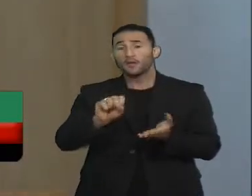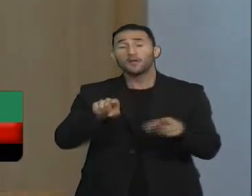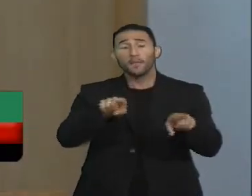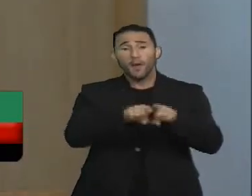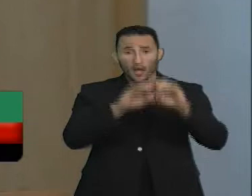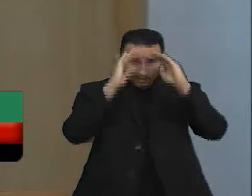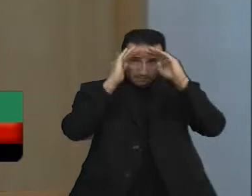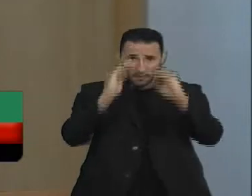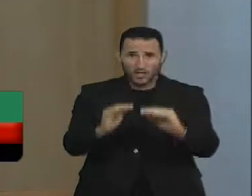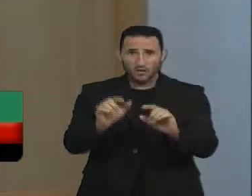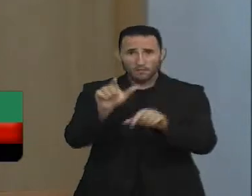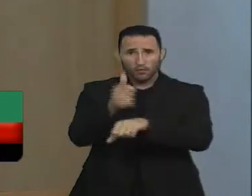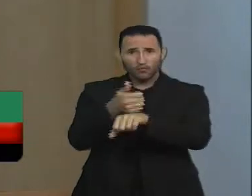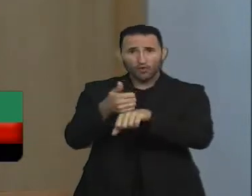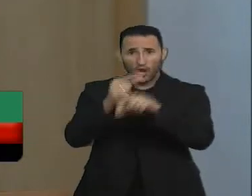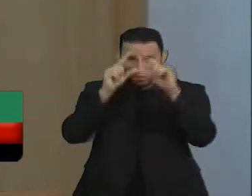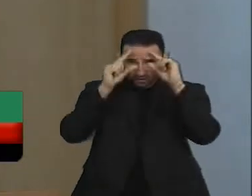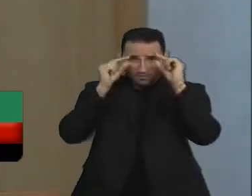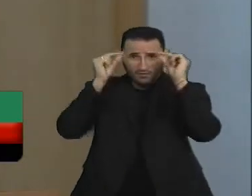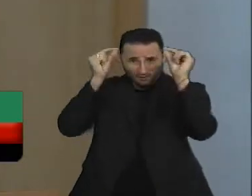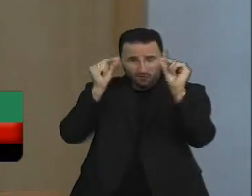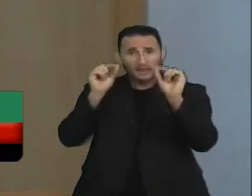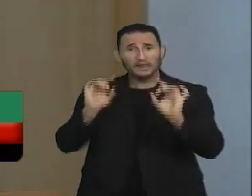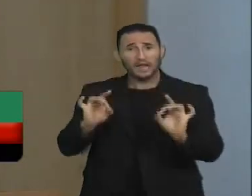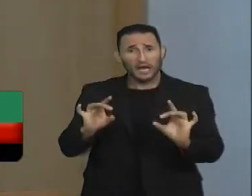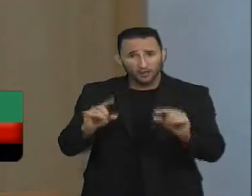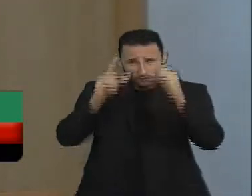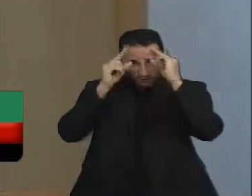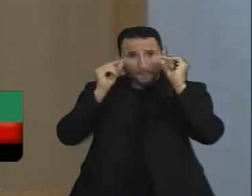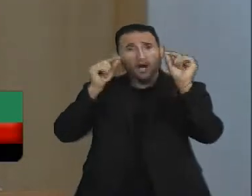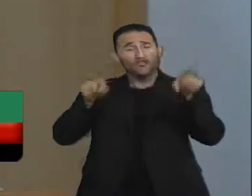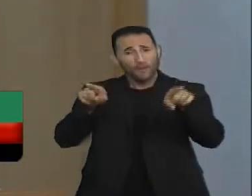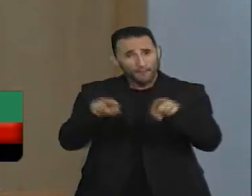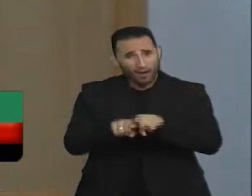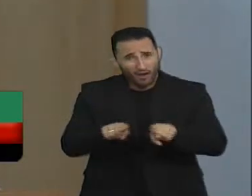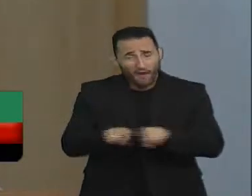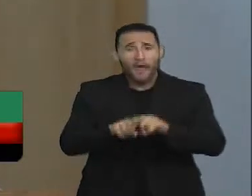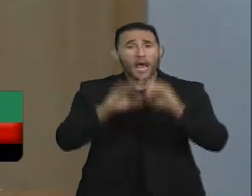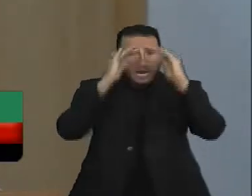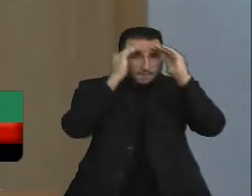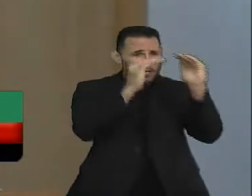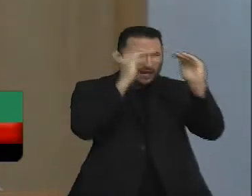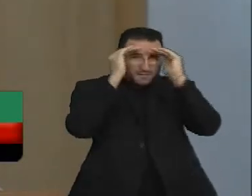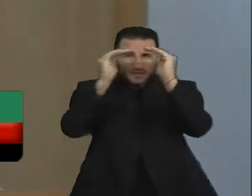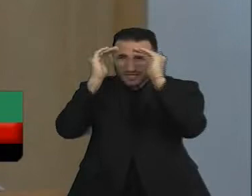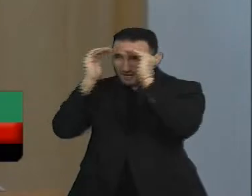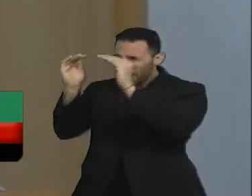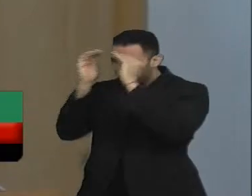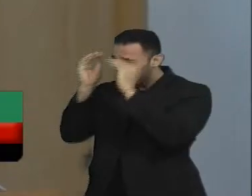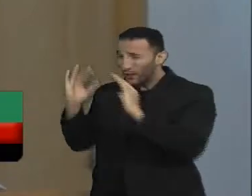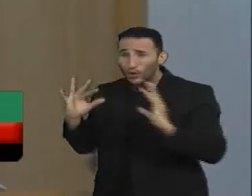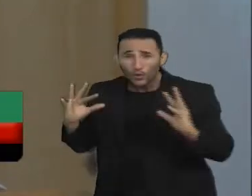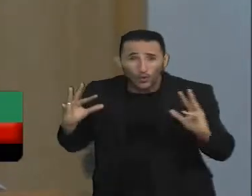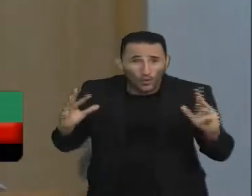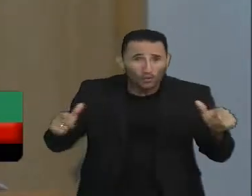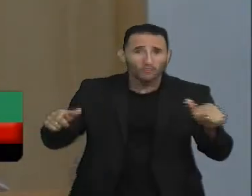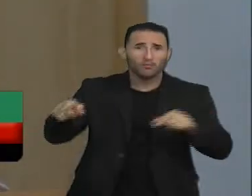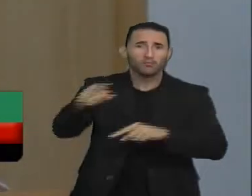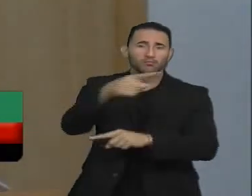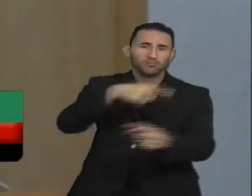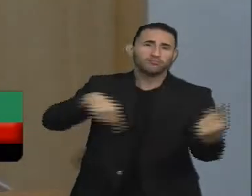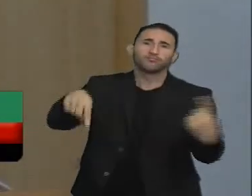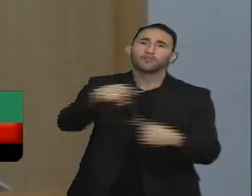o enfermeiro, o técnico de enfermagem, ele respeita a pessoa da limpeza. Então,